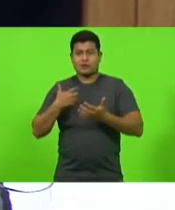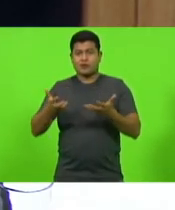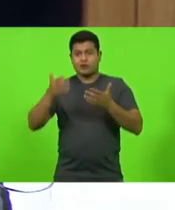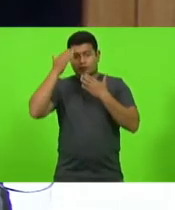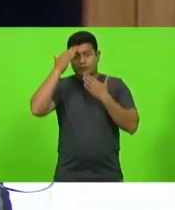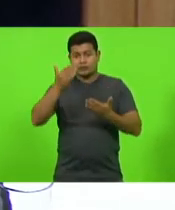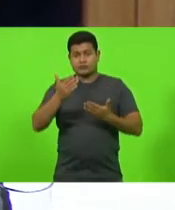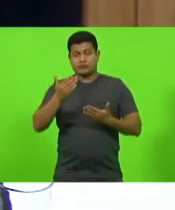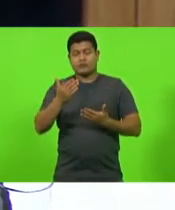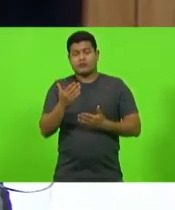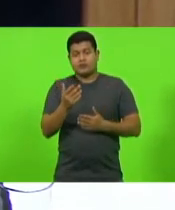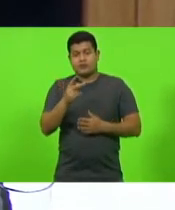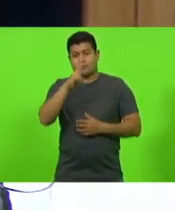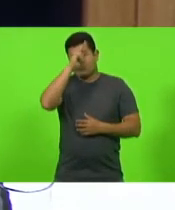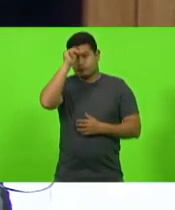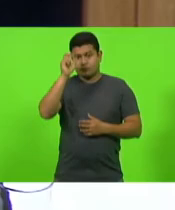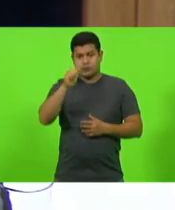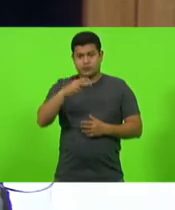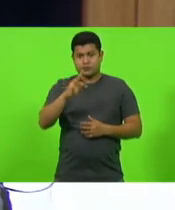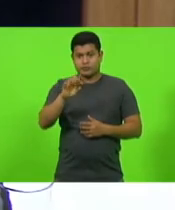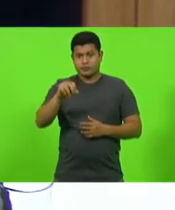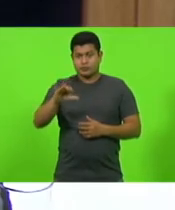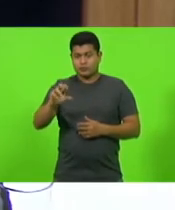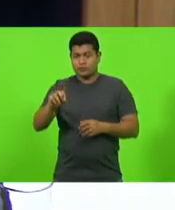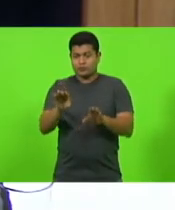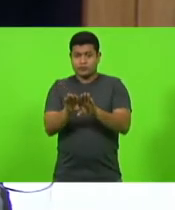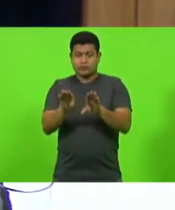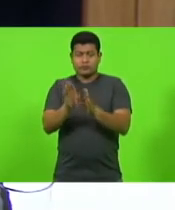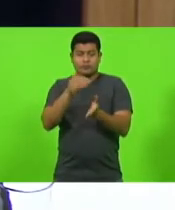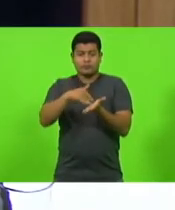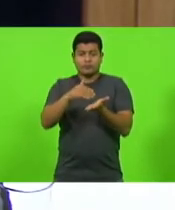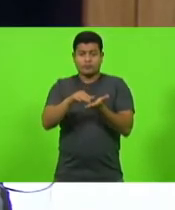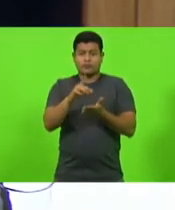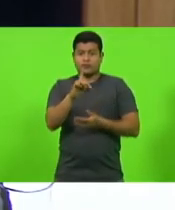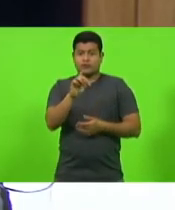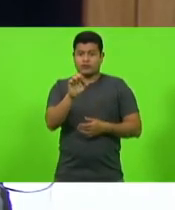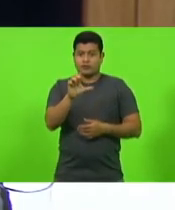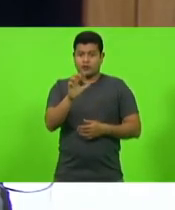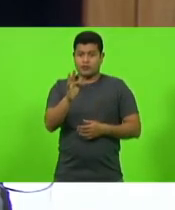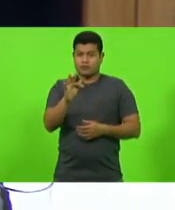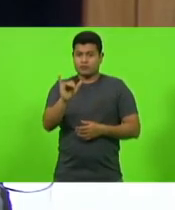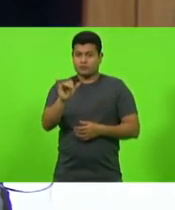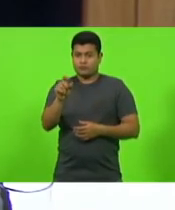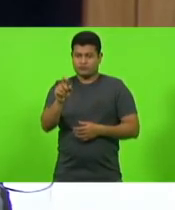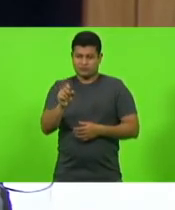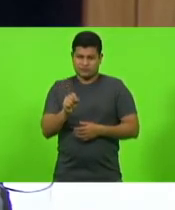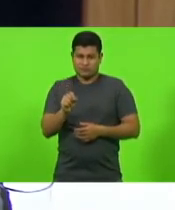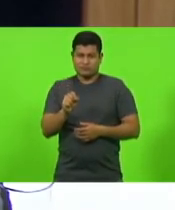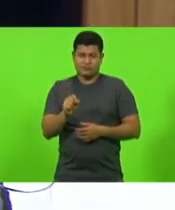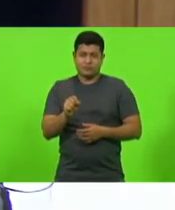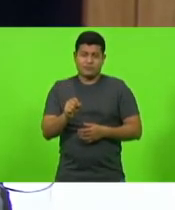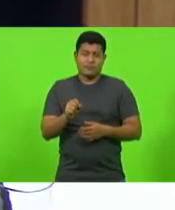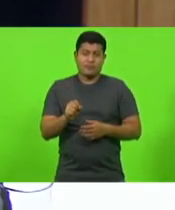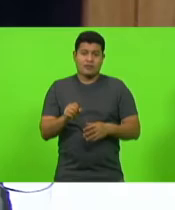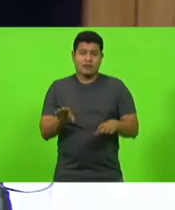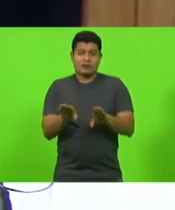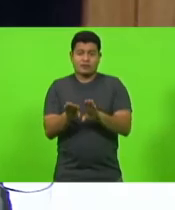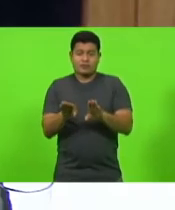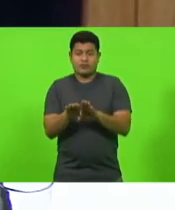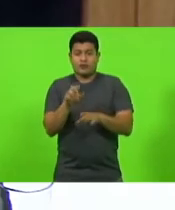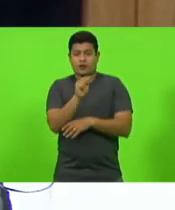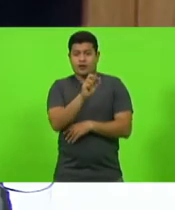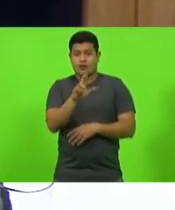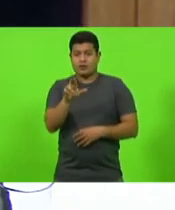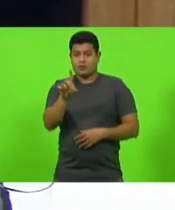Seron de Lages, ao secretário Delfis, que prontamente, e também o secretário Arruda, da